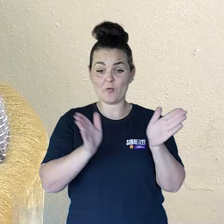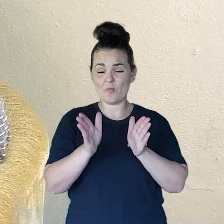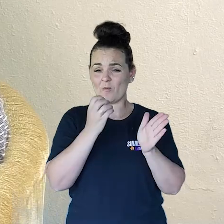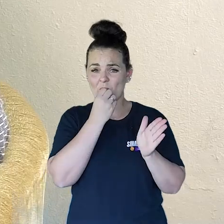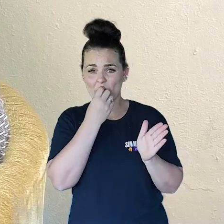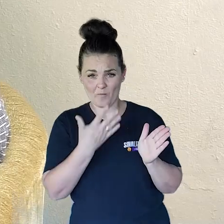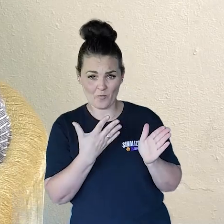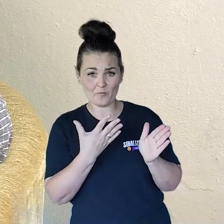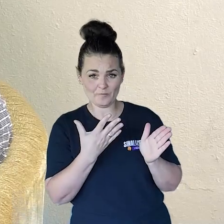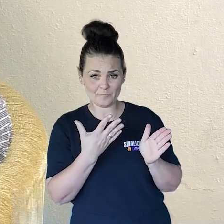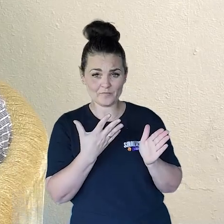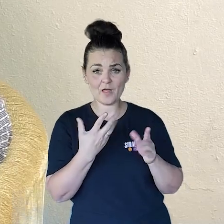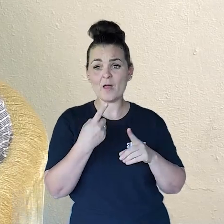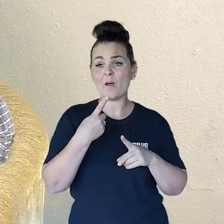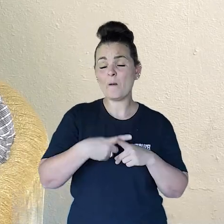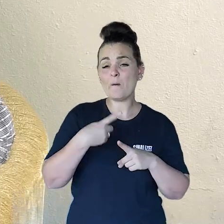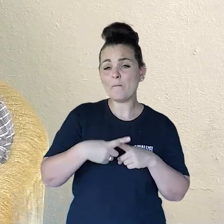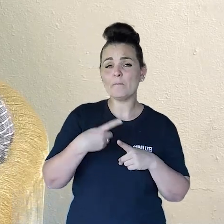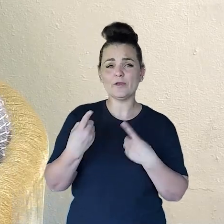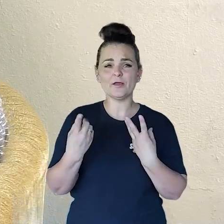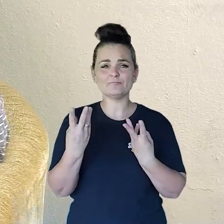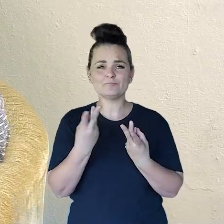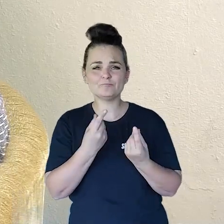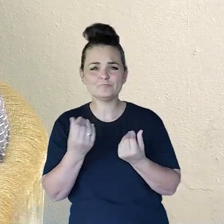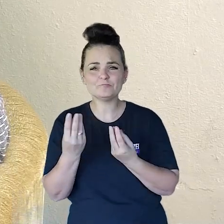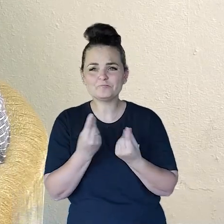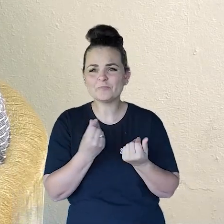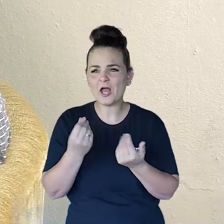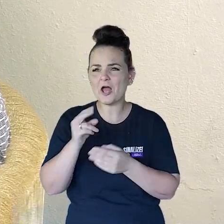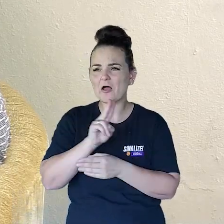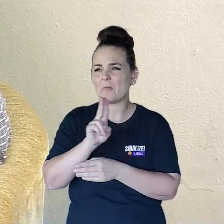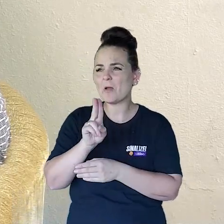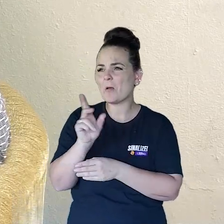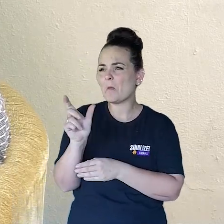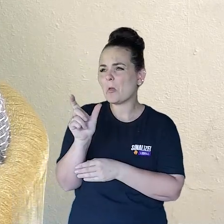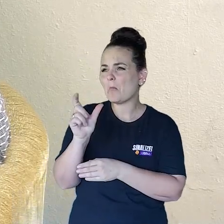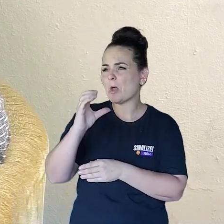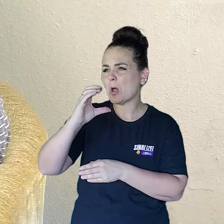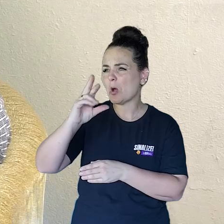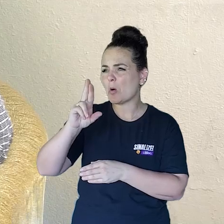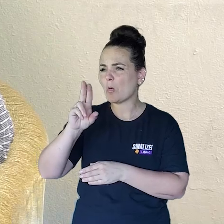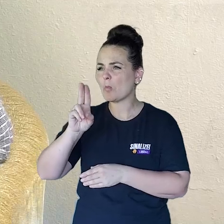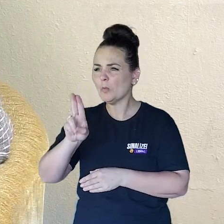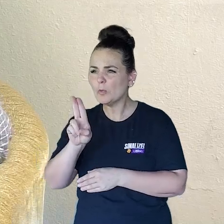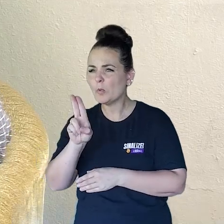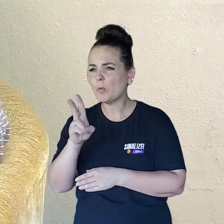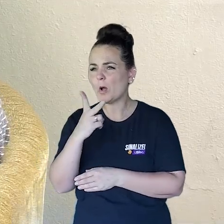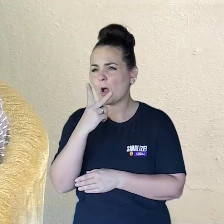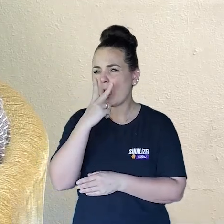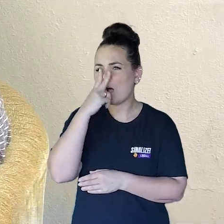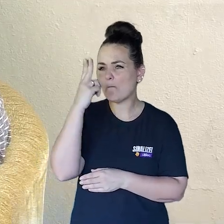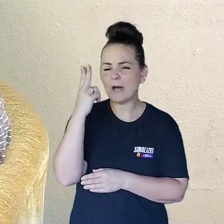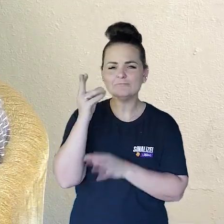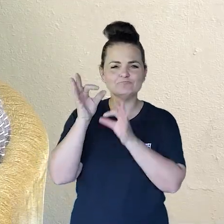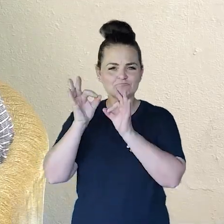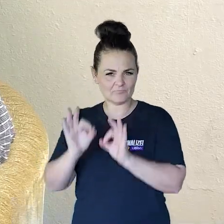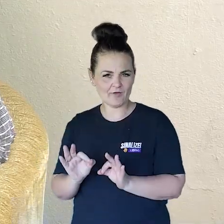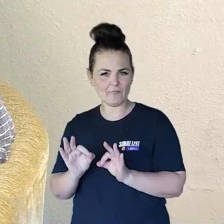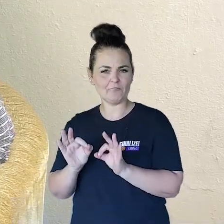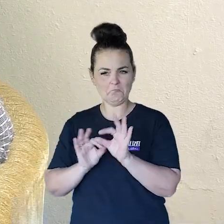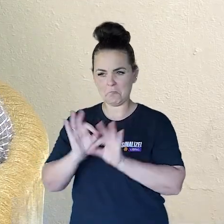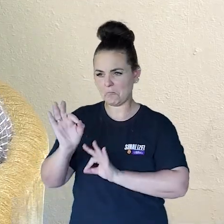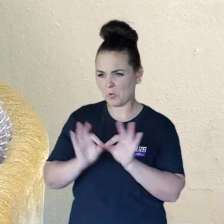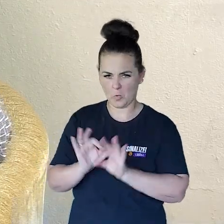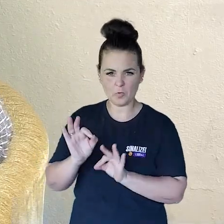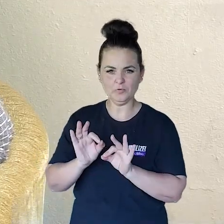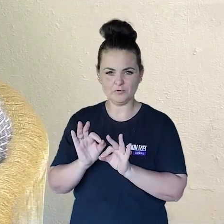Eu estava muito cru, vamos assim dizer, no conhecimento do nosso município, e eu acredito